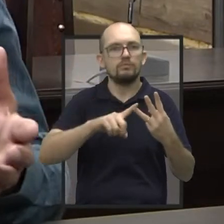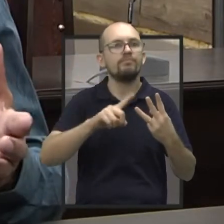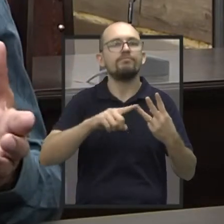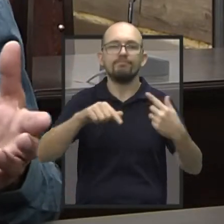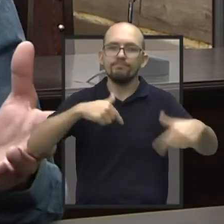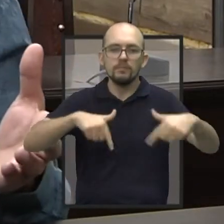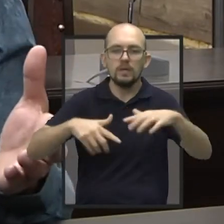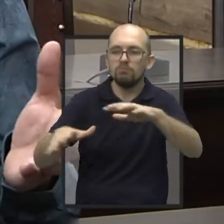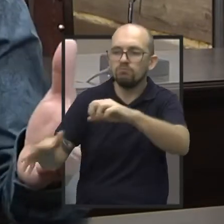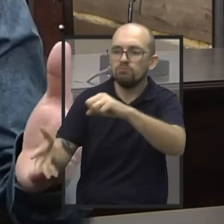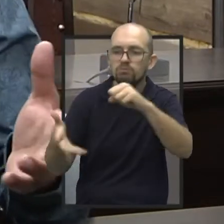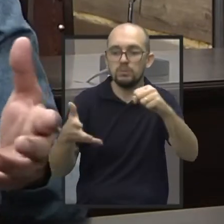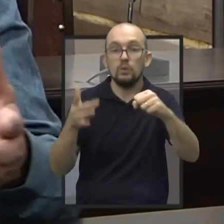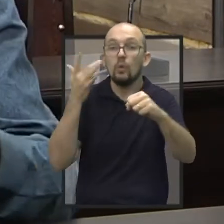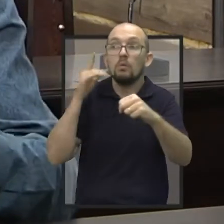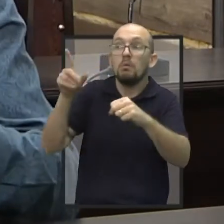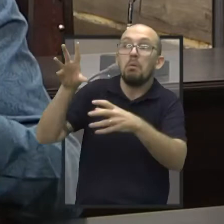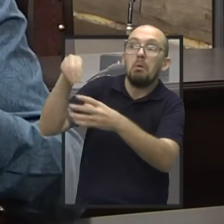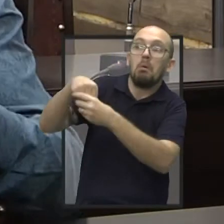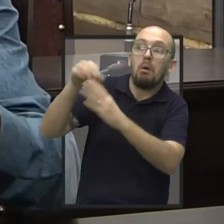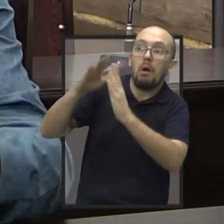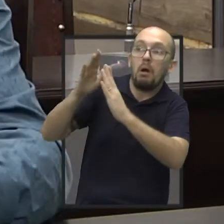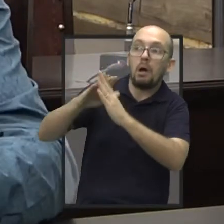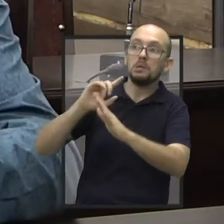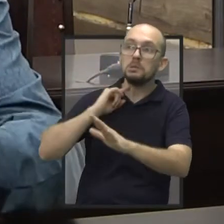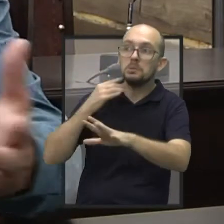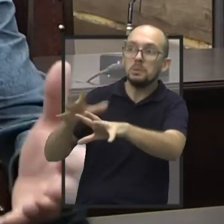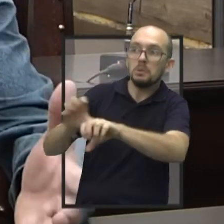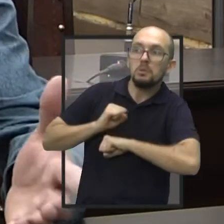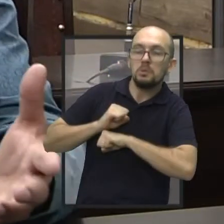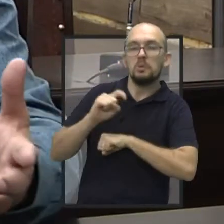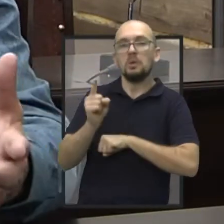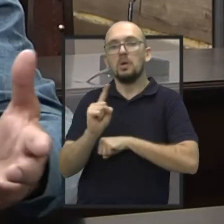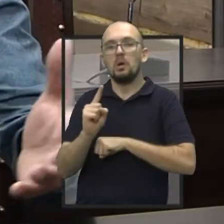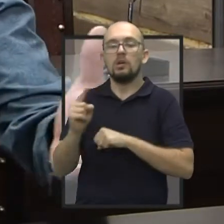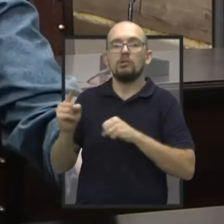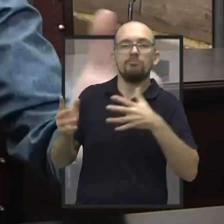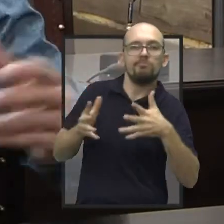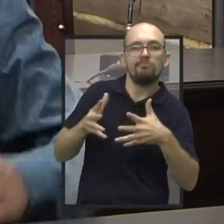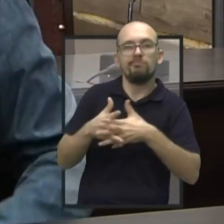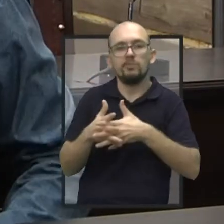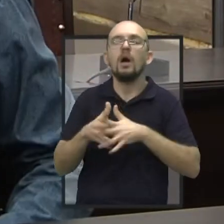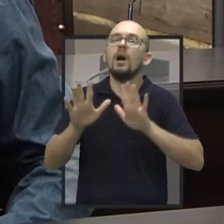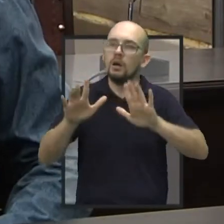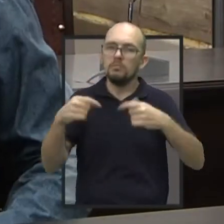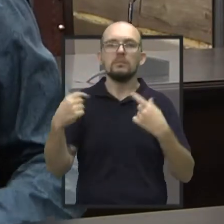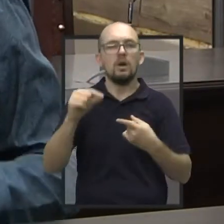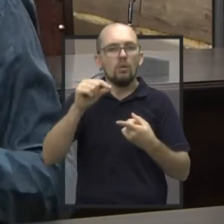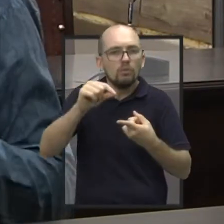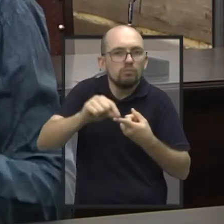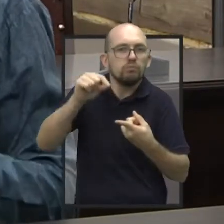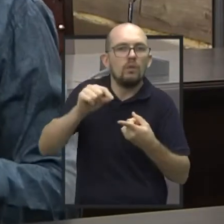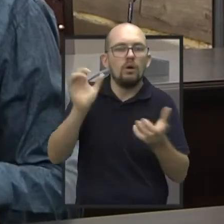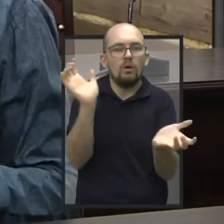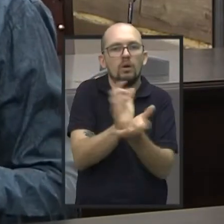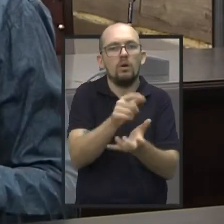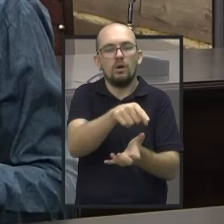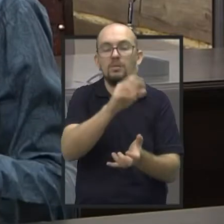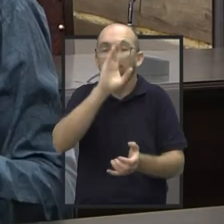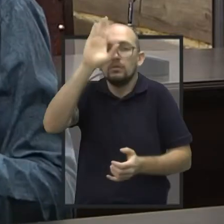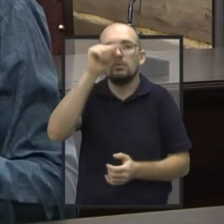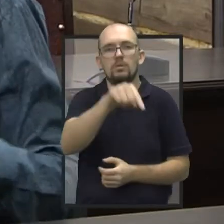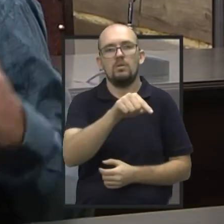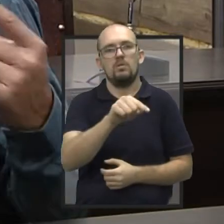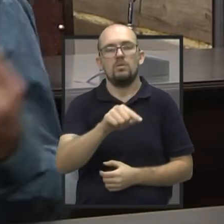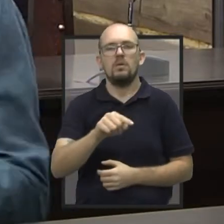não sabe quem está contaminado, que lixo de onde veio, que jeito que está. Então acho que isso aí tem que ser feito, inclusive para eles,